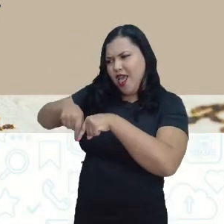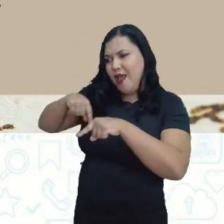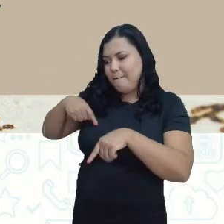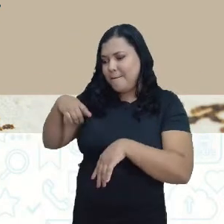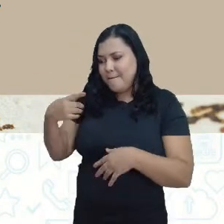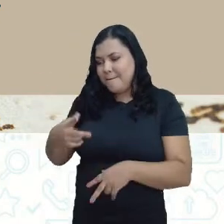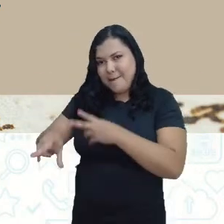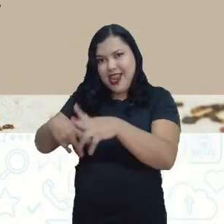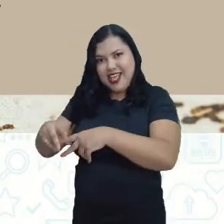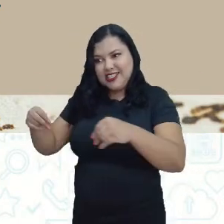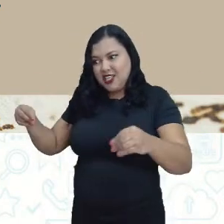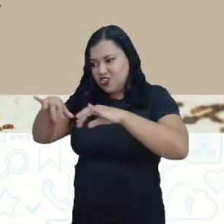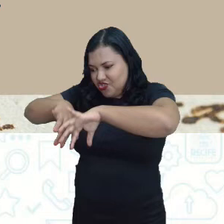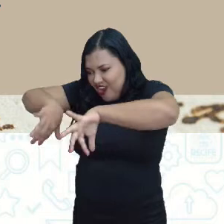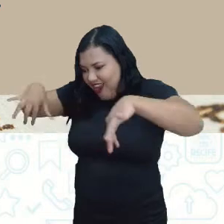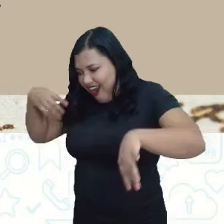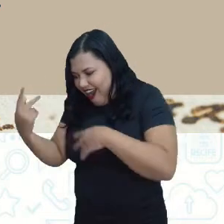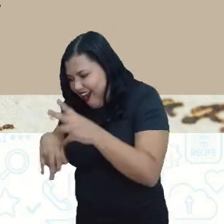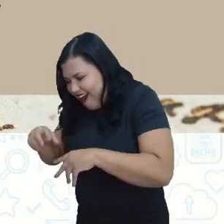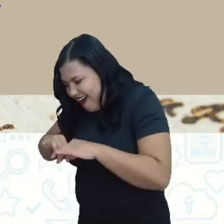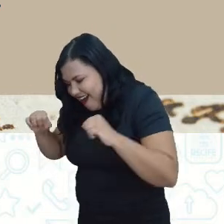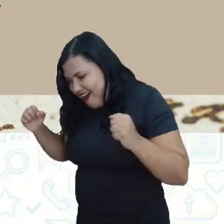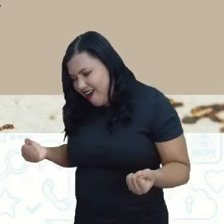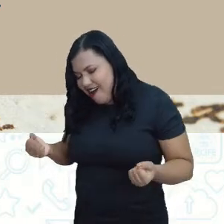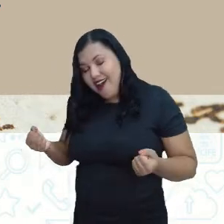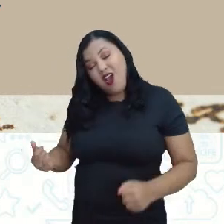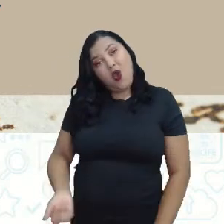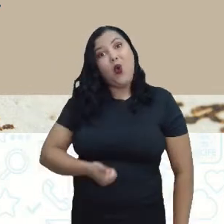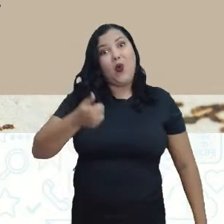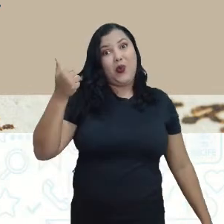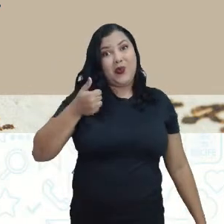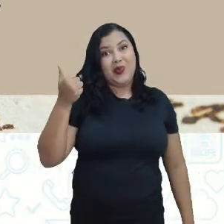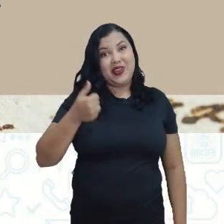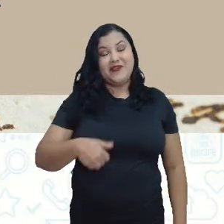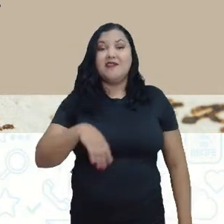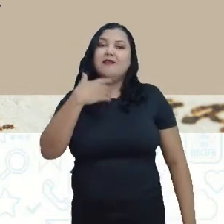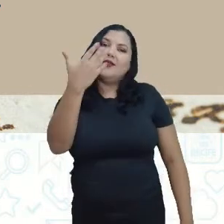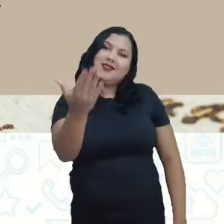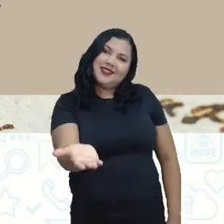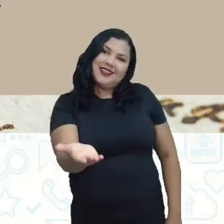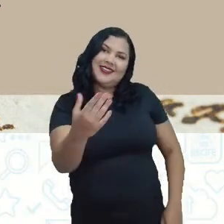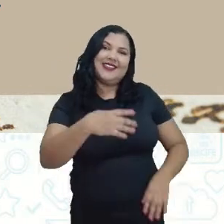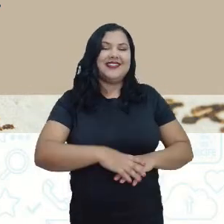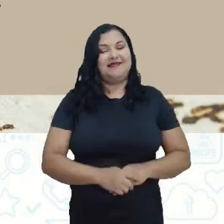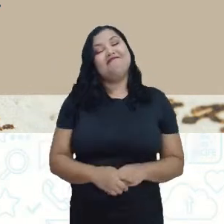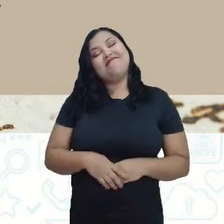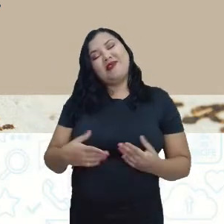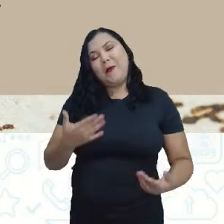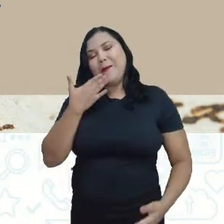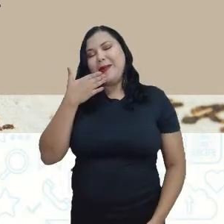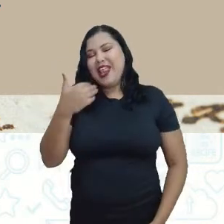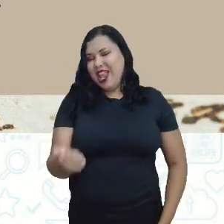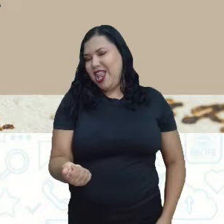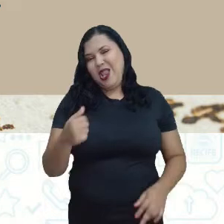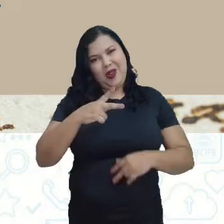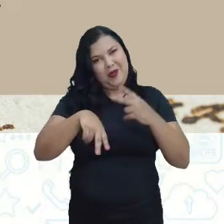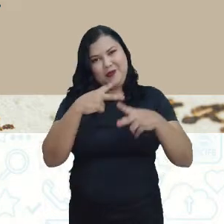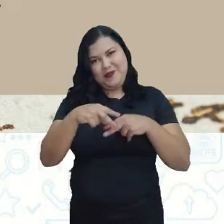desembrulhar meus presentes. O primeiro que me saudou foi você, possivelmente o melhor de